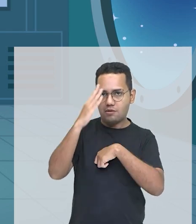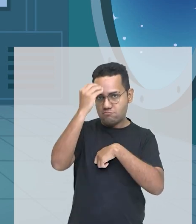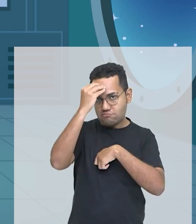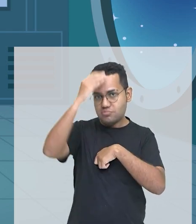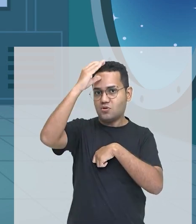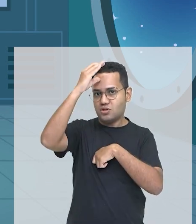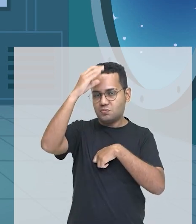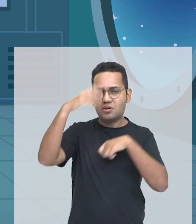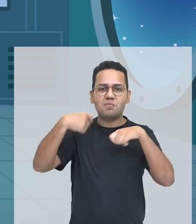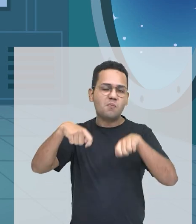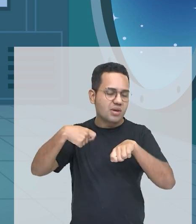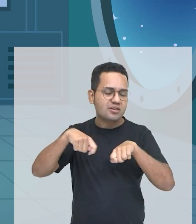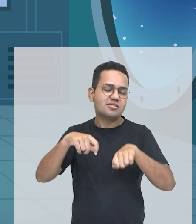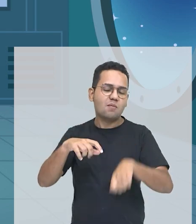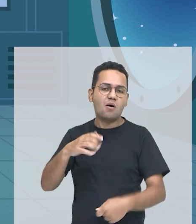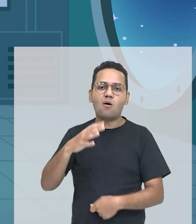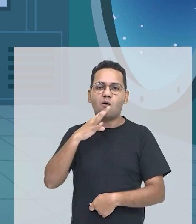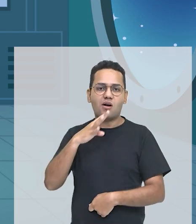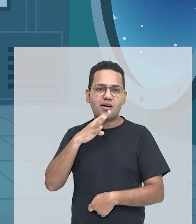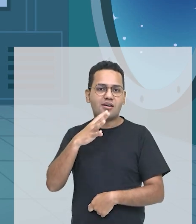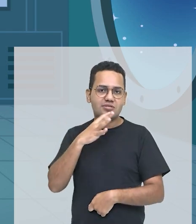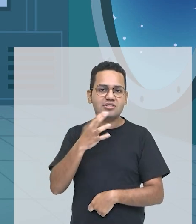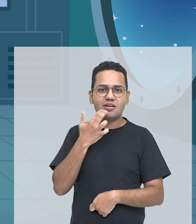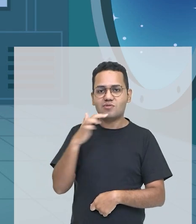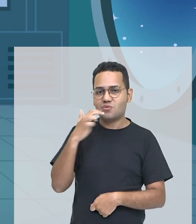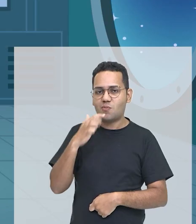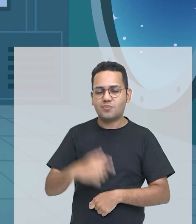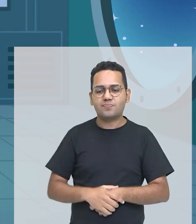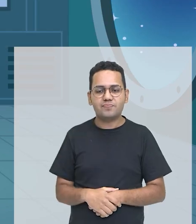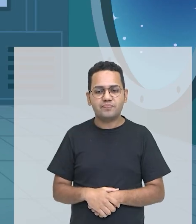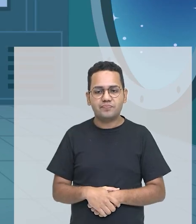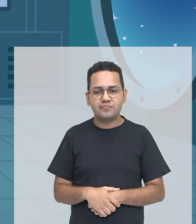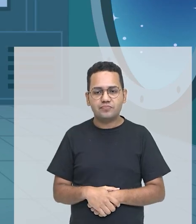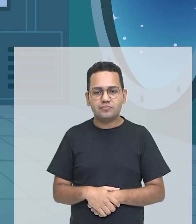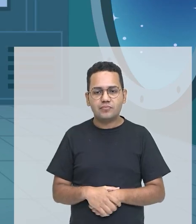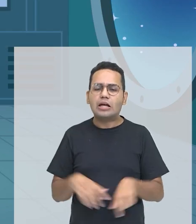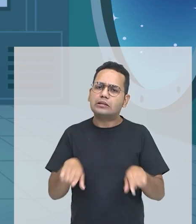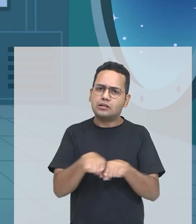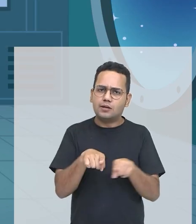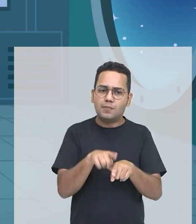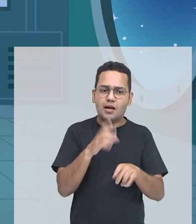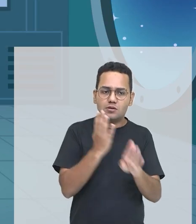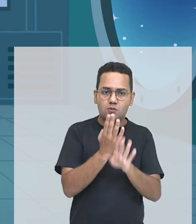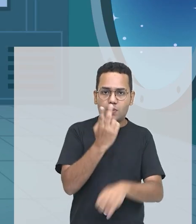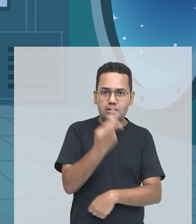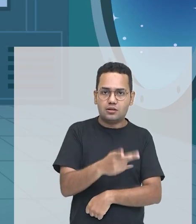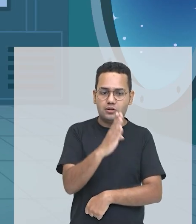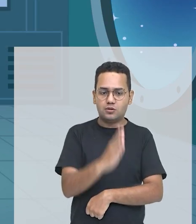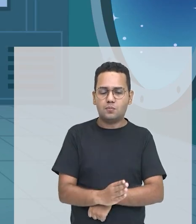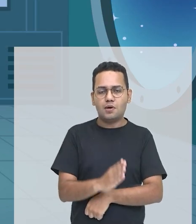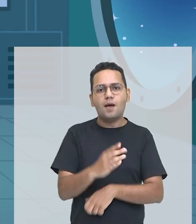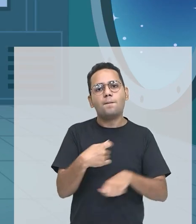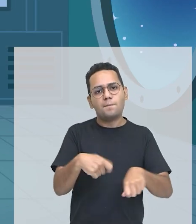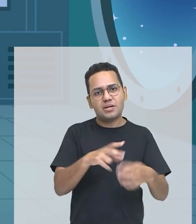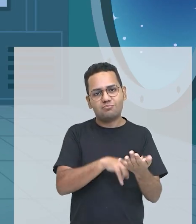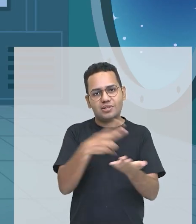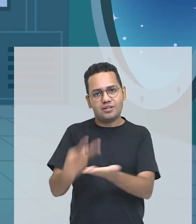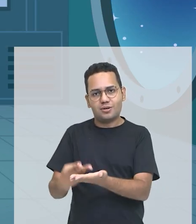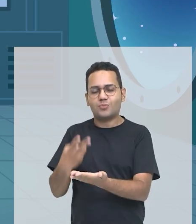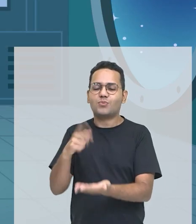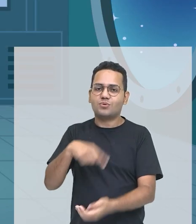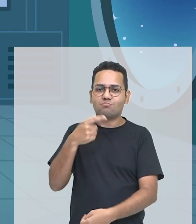mediante língua inglesa, tá certo? Até mesmo as descobertas que nós fazemos aqui no Brasil, né, nós precisamos colocar para o